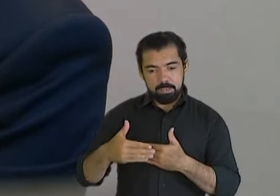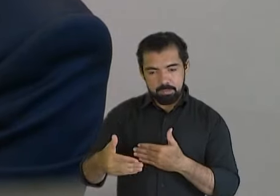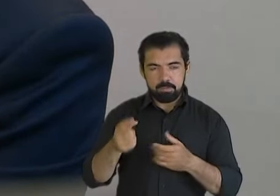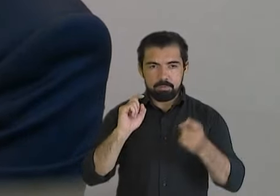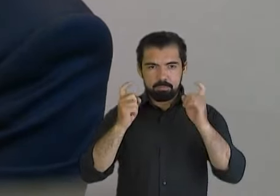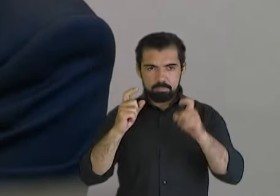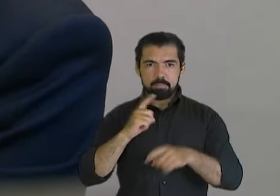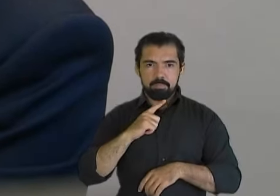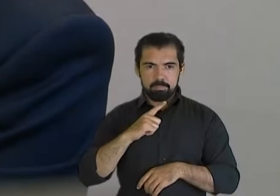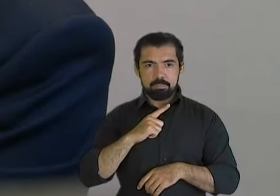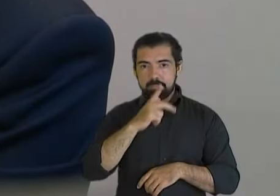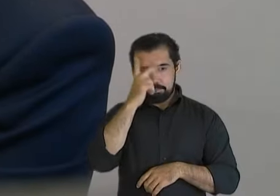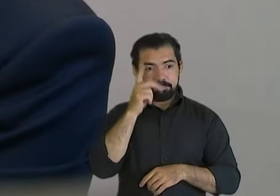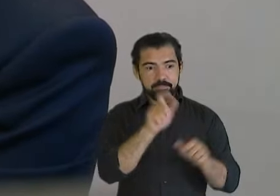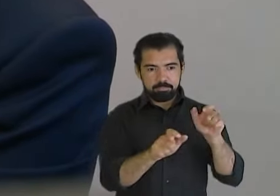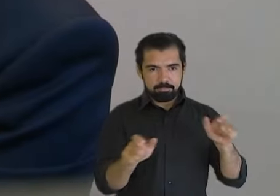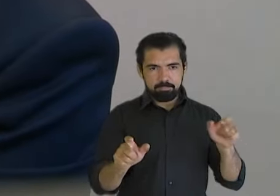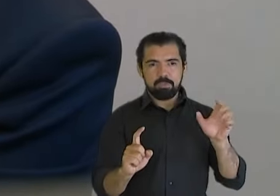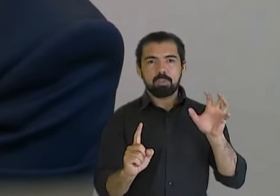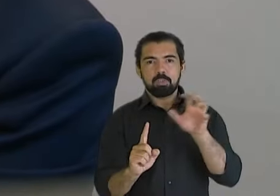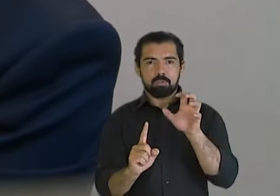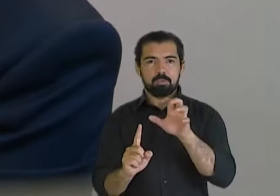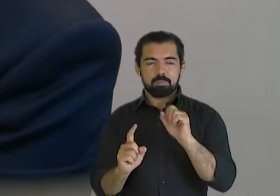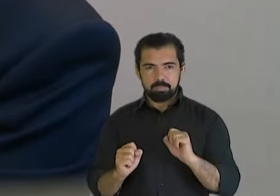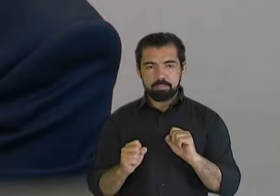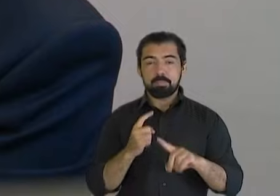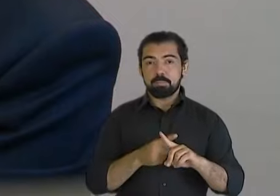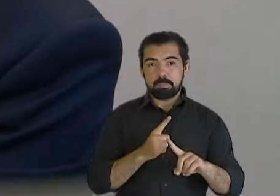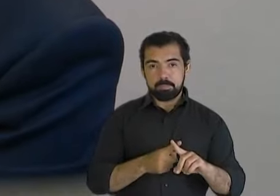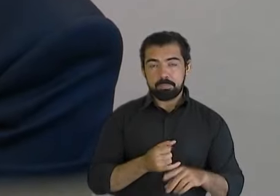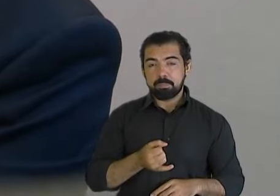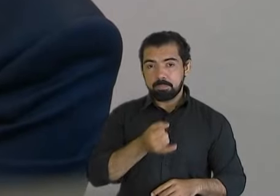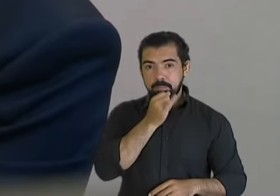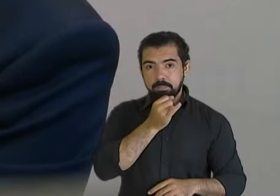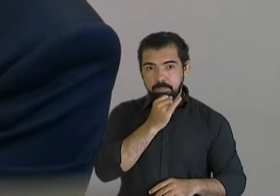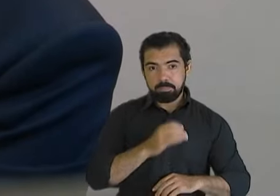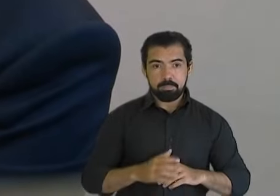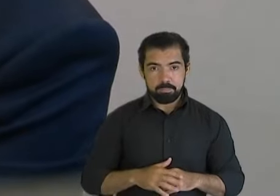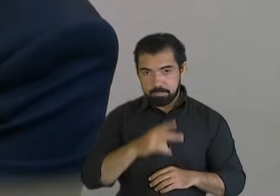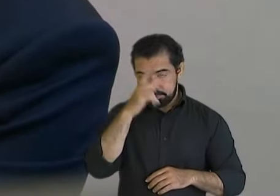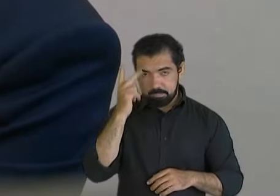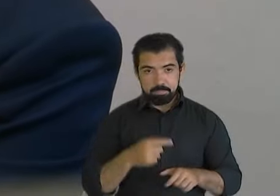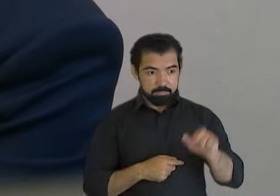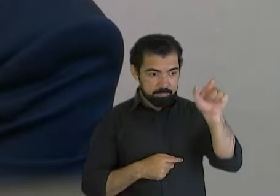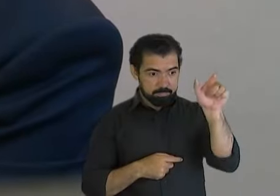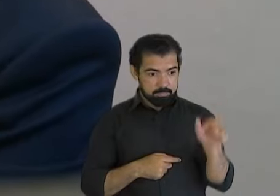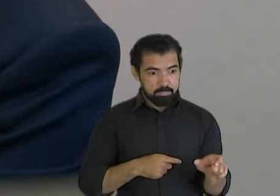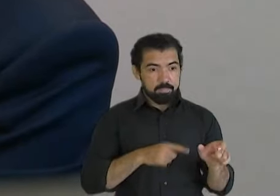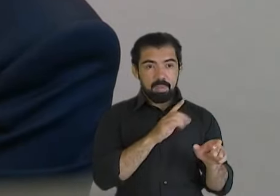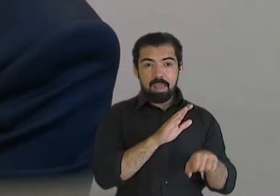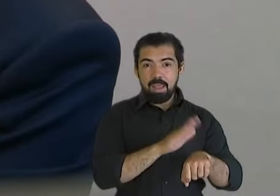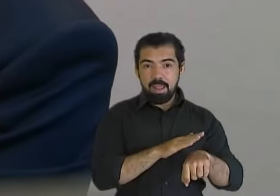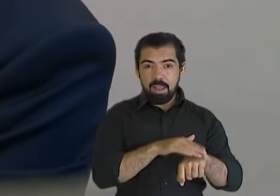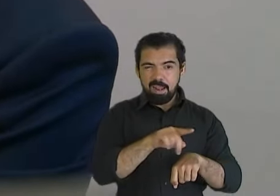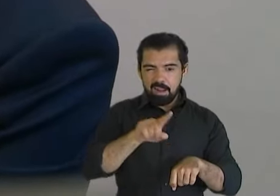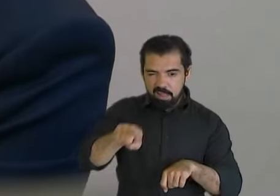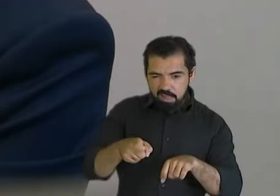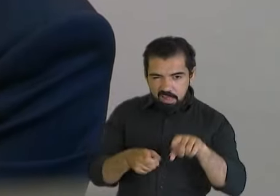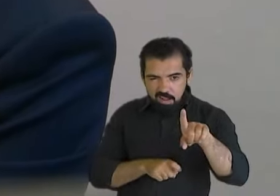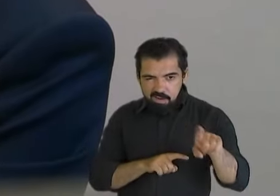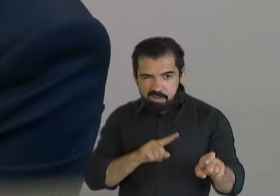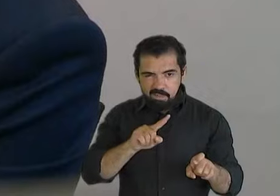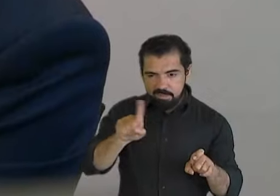questão dos influenciadores. Porque à medida que eu tenho uma pessoa que explora aquele jogo, porque ela é beneficiada com aquilo, à medida